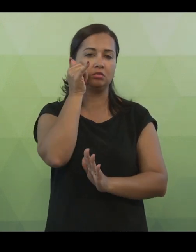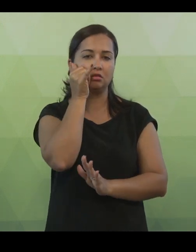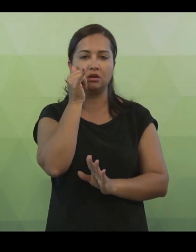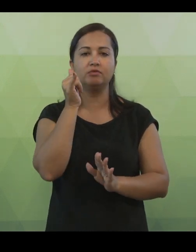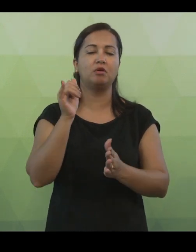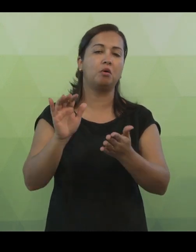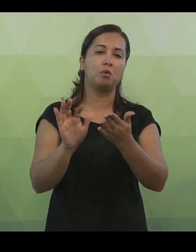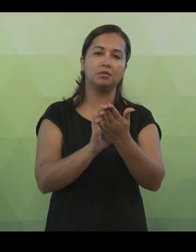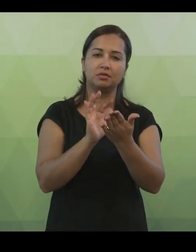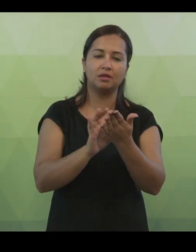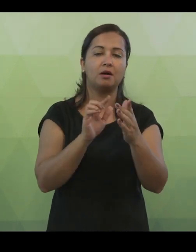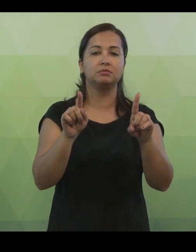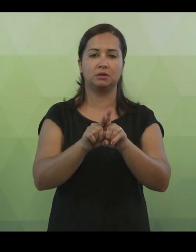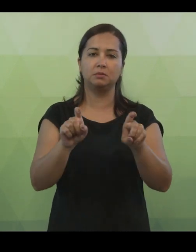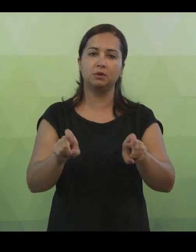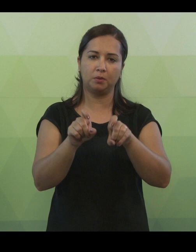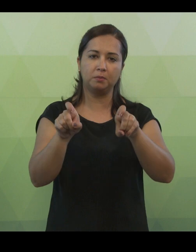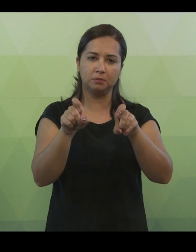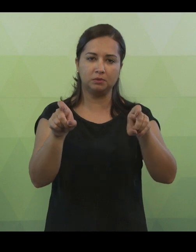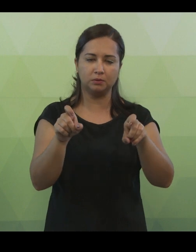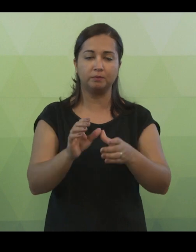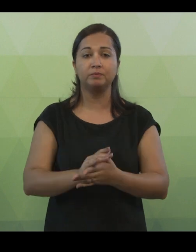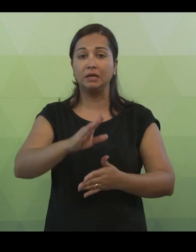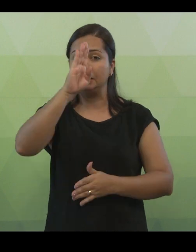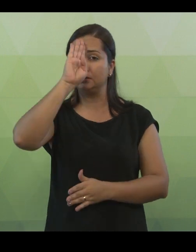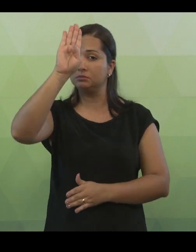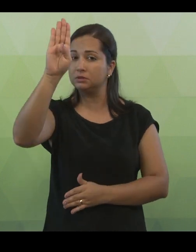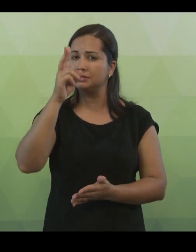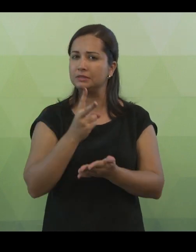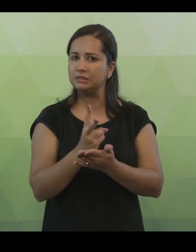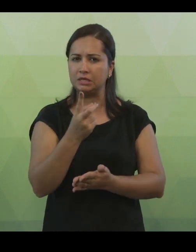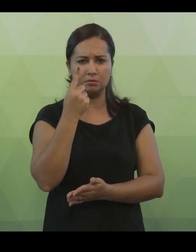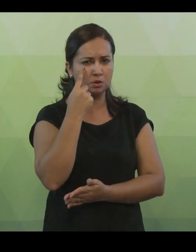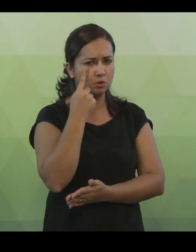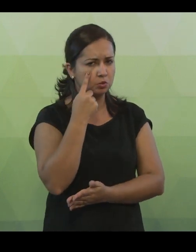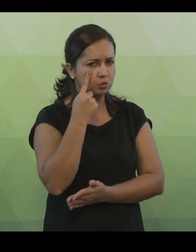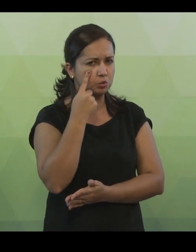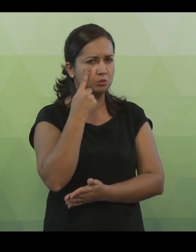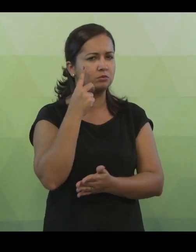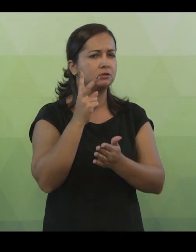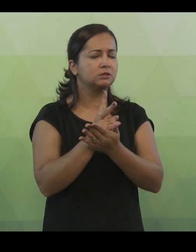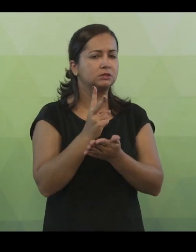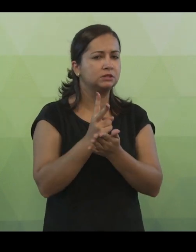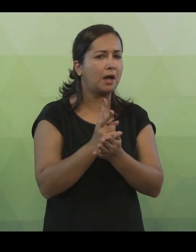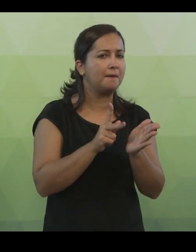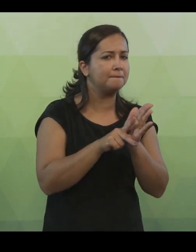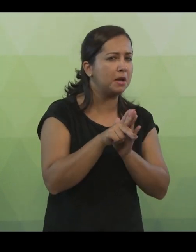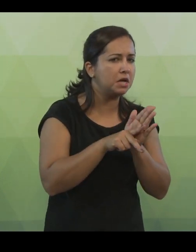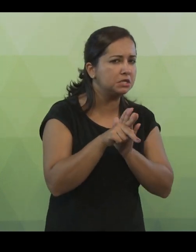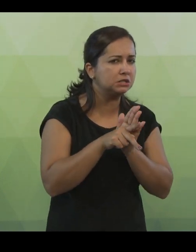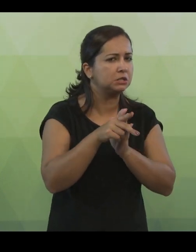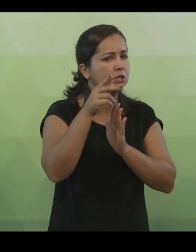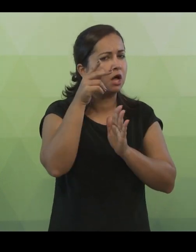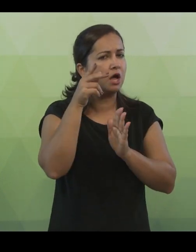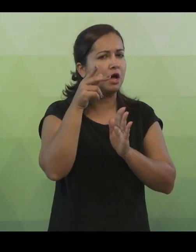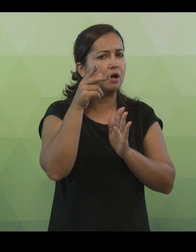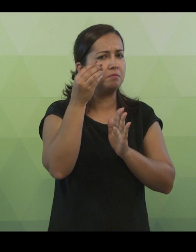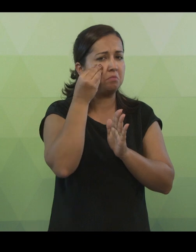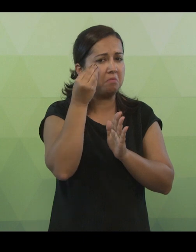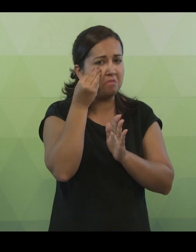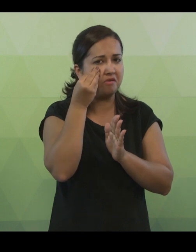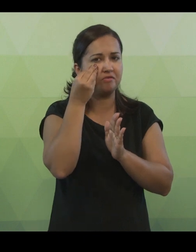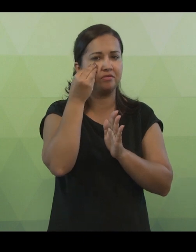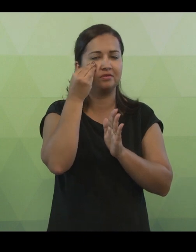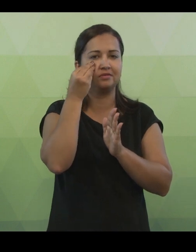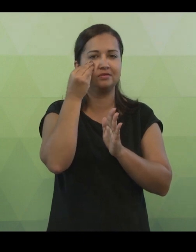né? E a dica principal, tá, que eu dou para vocês é desconfie sempre, né, e cheque tudo. Desconfie de tudo e cheque tudo, né?